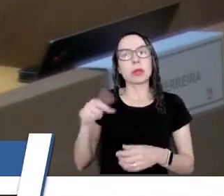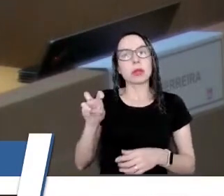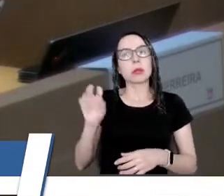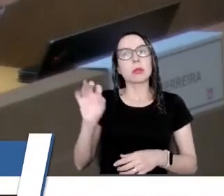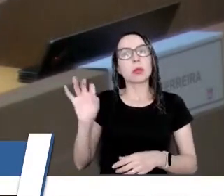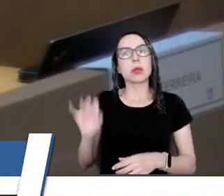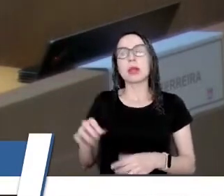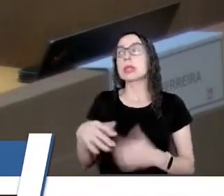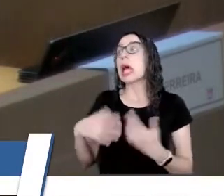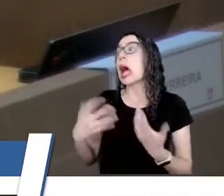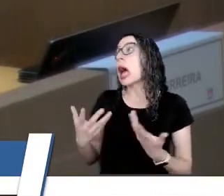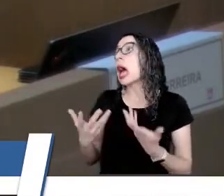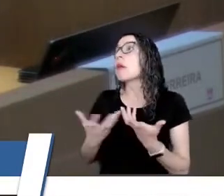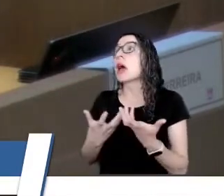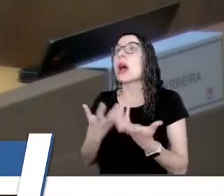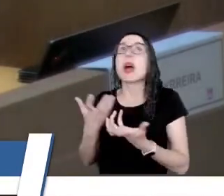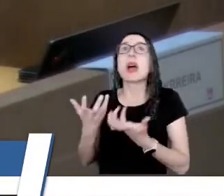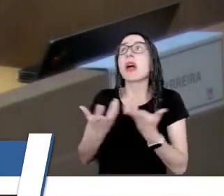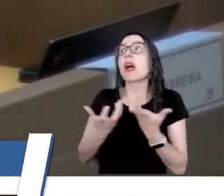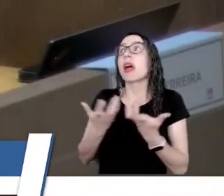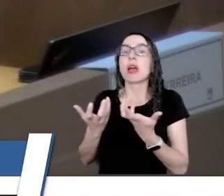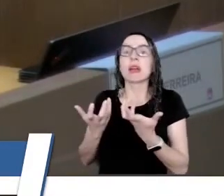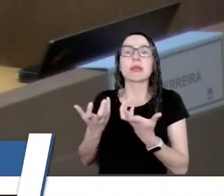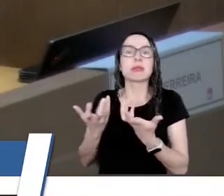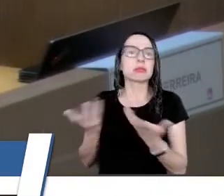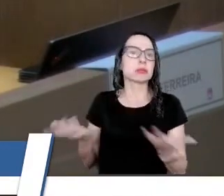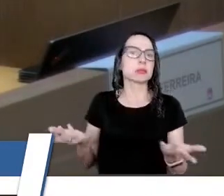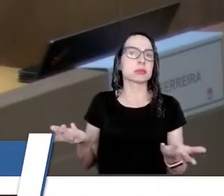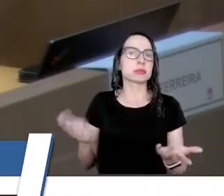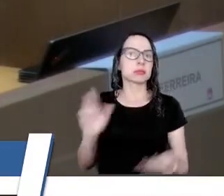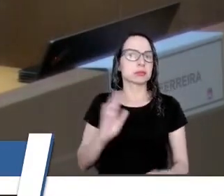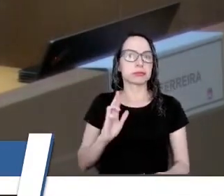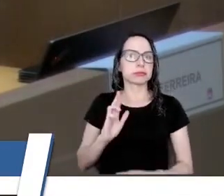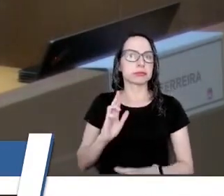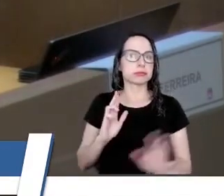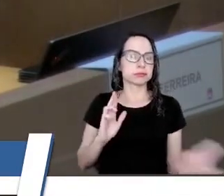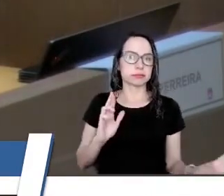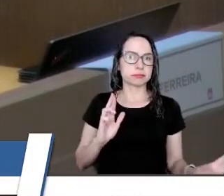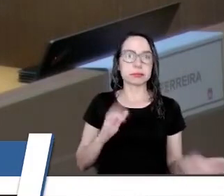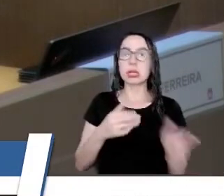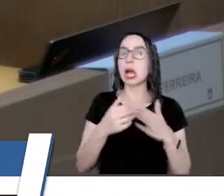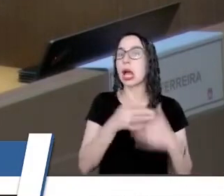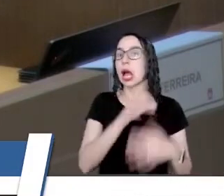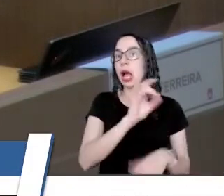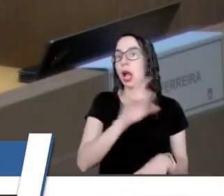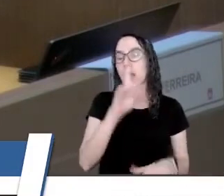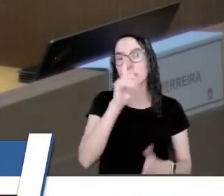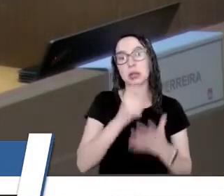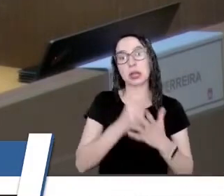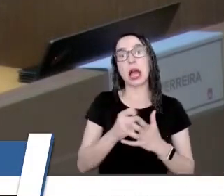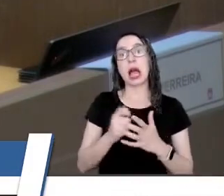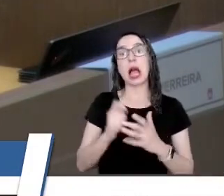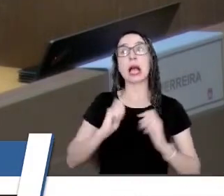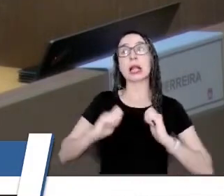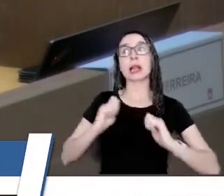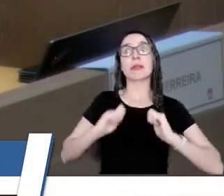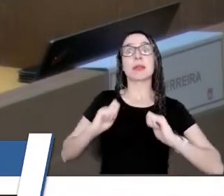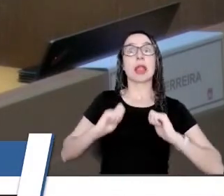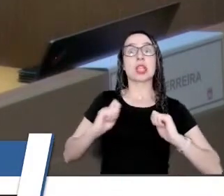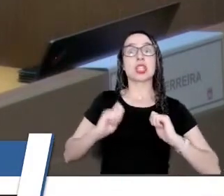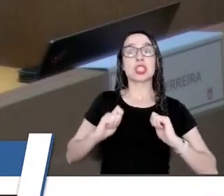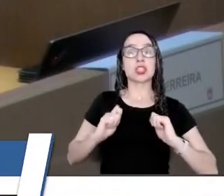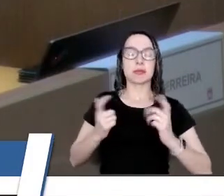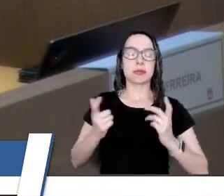as coisas, porque não tem importância, não é? Cada um joga a expectativa que ele vem para trabalhar. Só que a